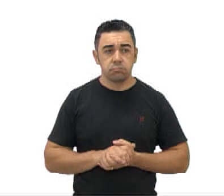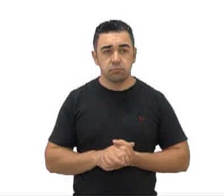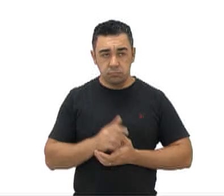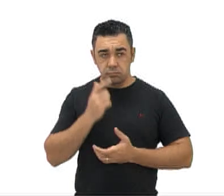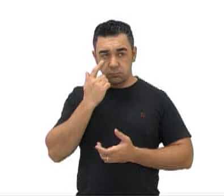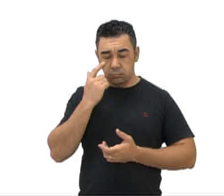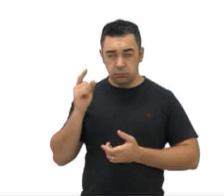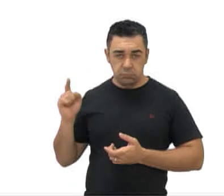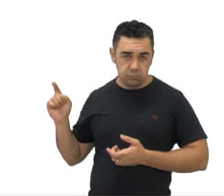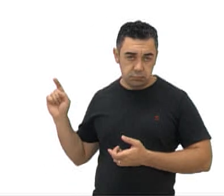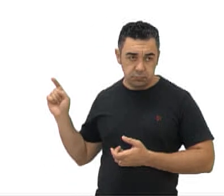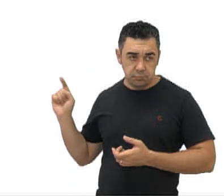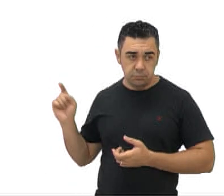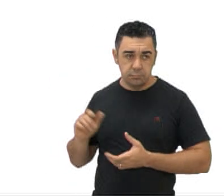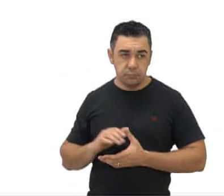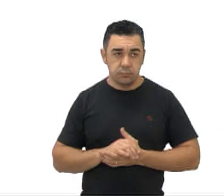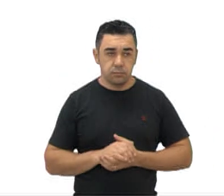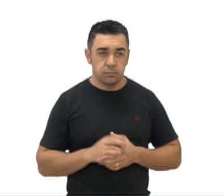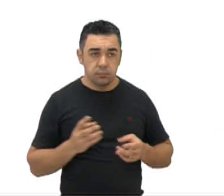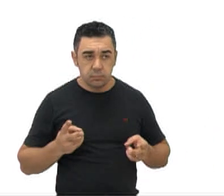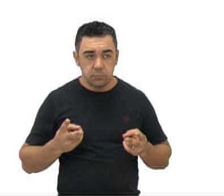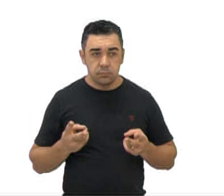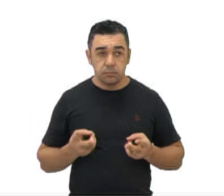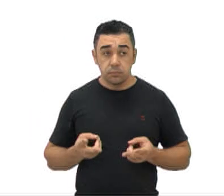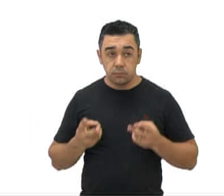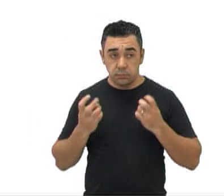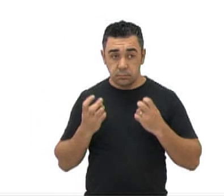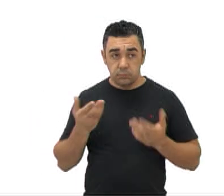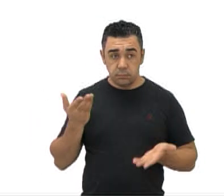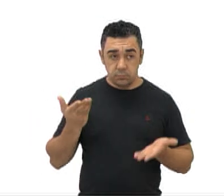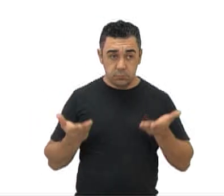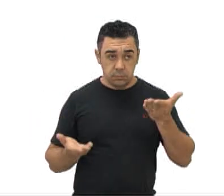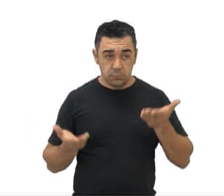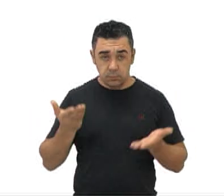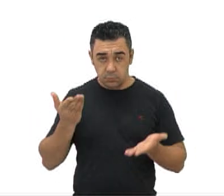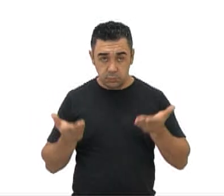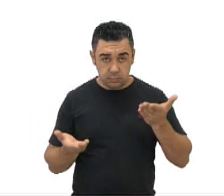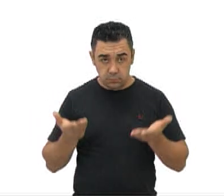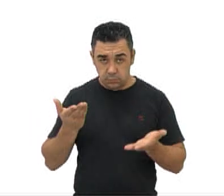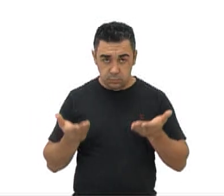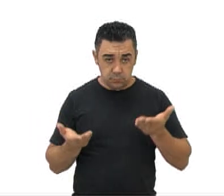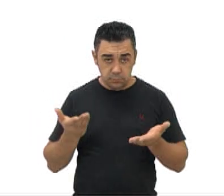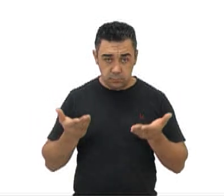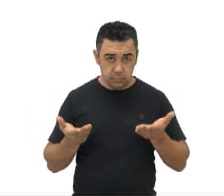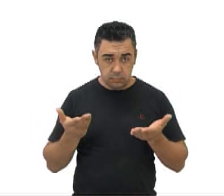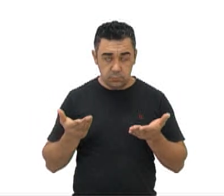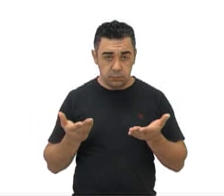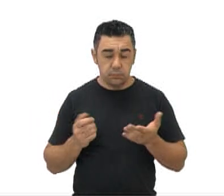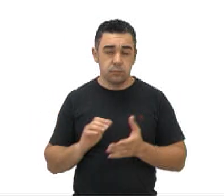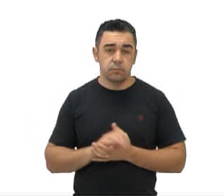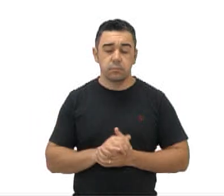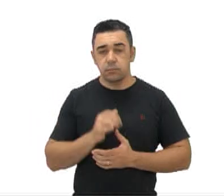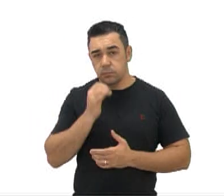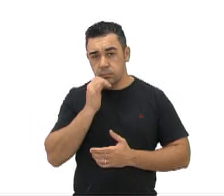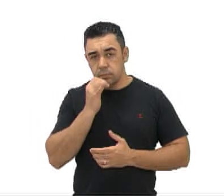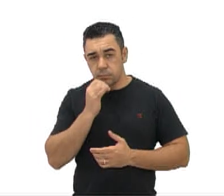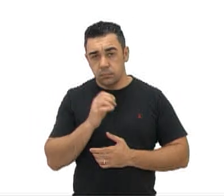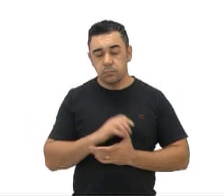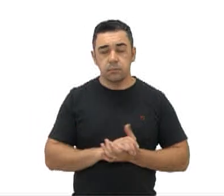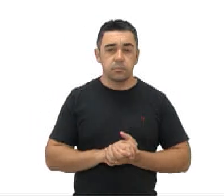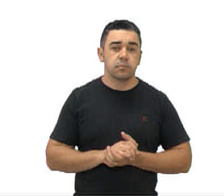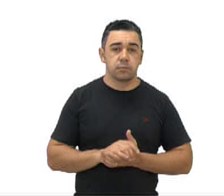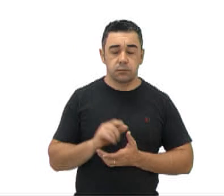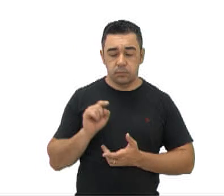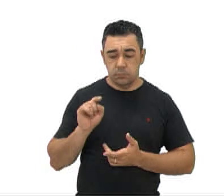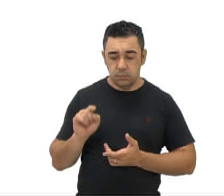Veja só. Perceba que a balança ela está em equilíbrio, ou seja, a massa do lado esquerdo é igual